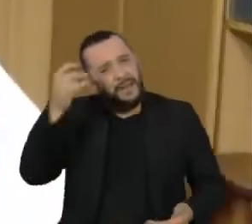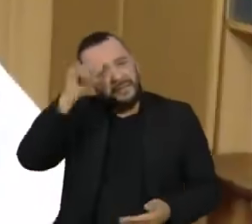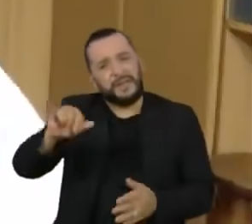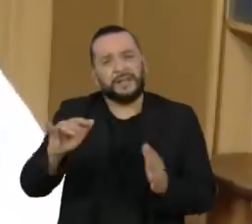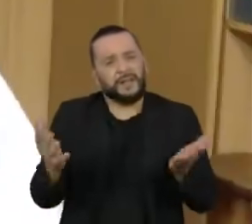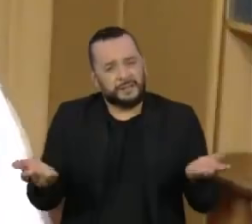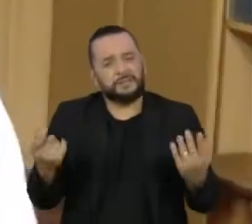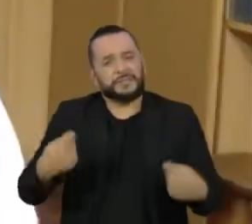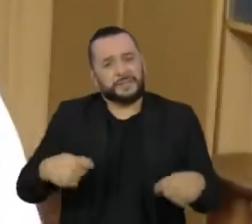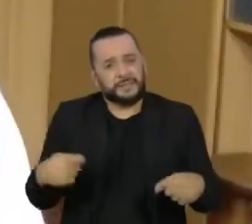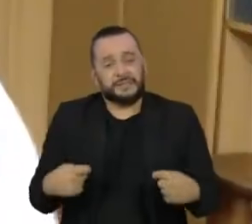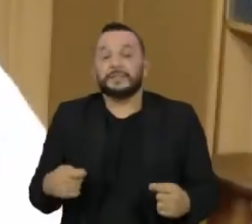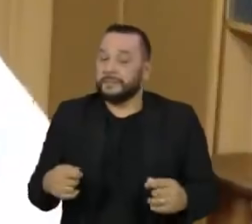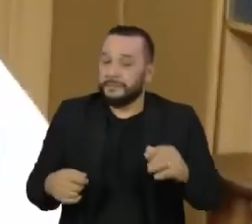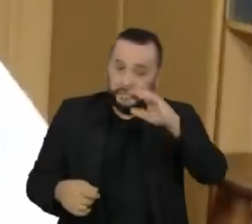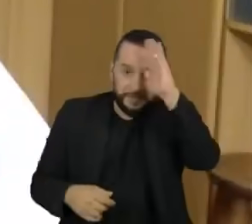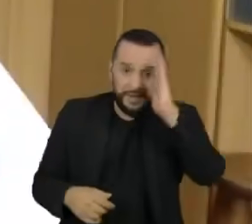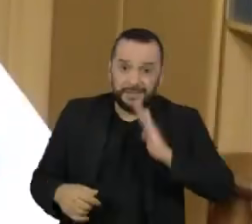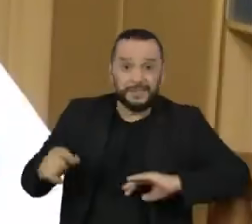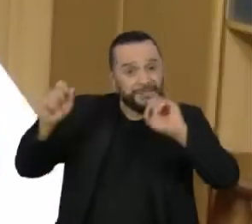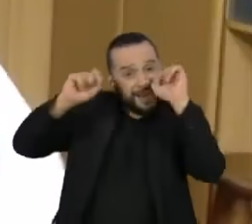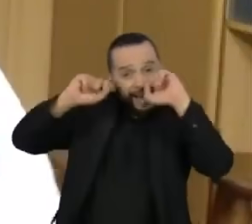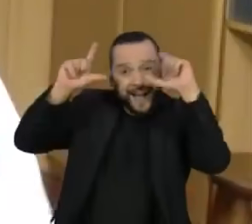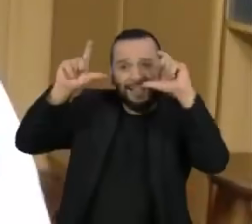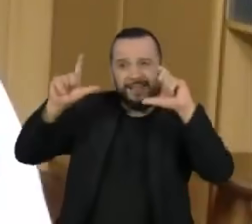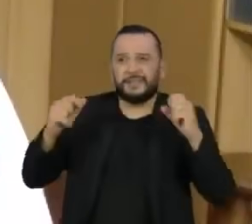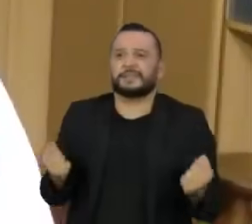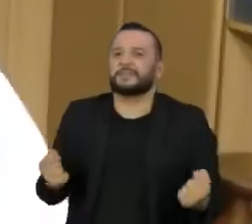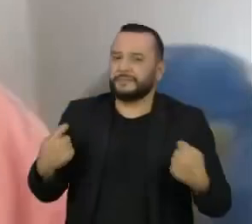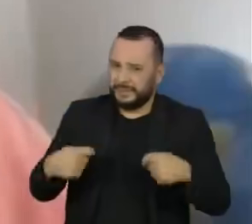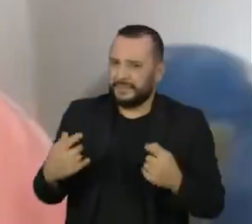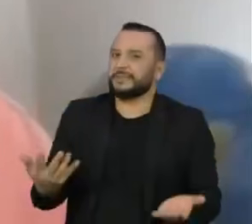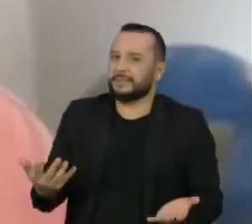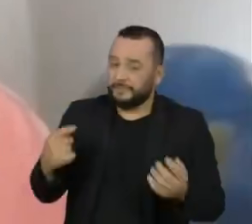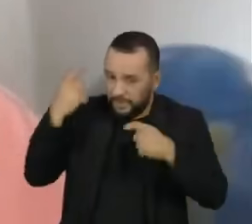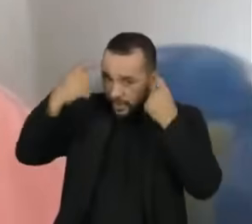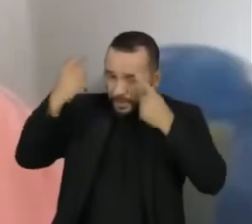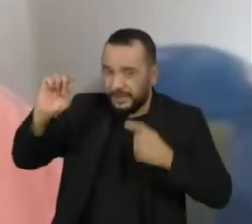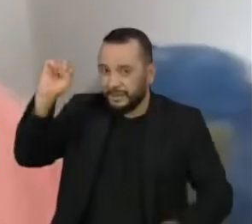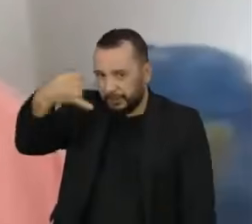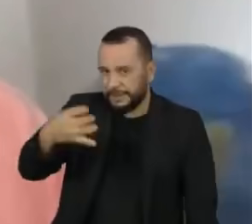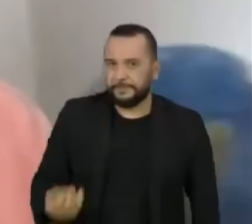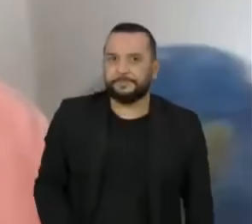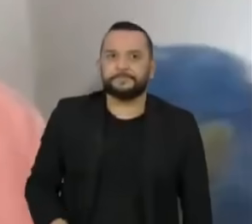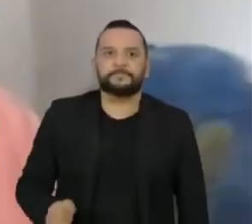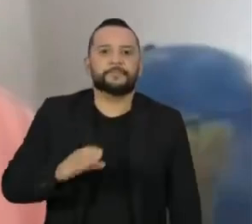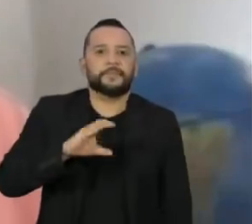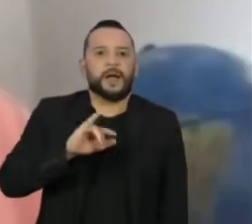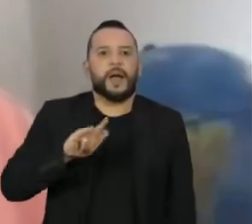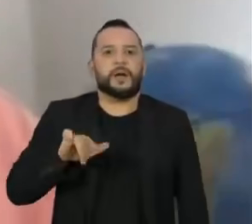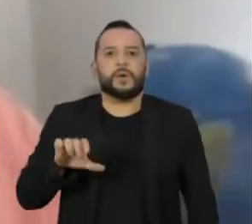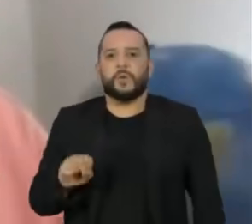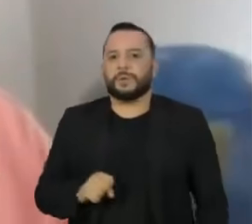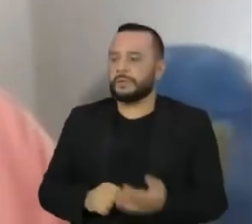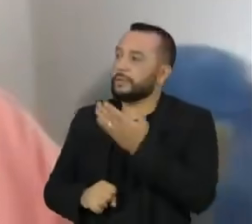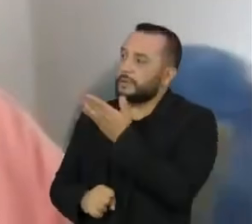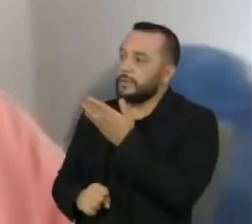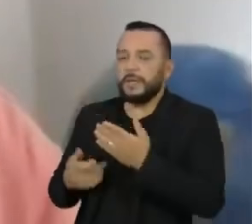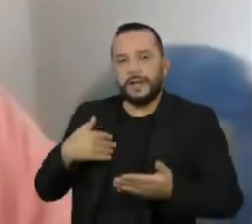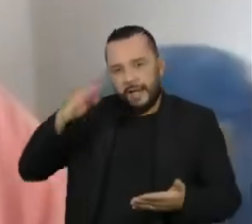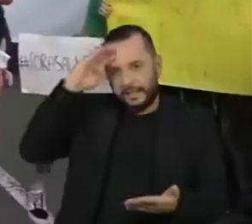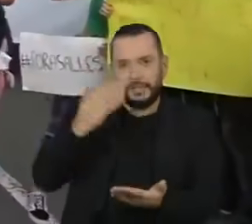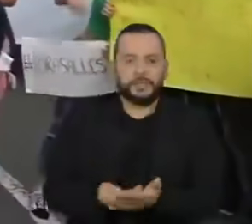alerta já está dado, a preocupação já existe. O ambientalista Carlos Rittel acredita que as